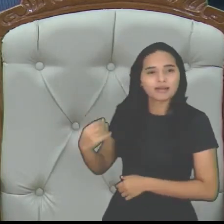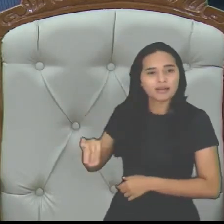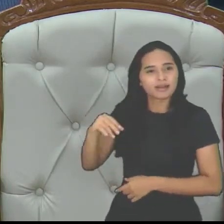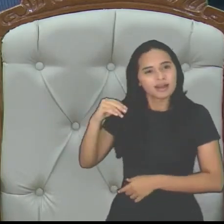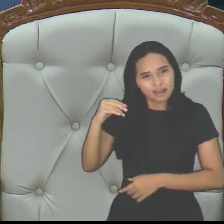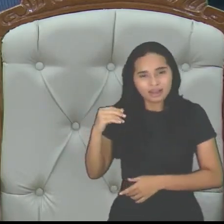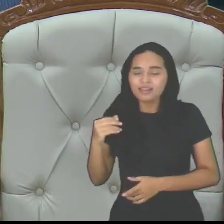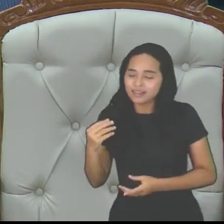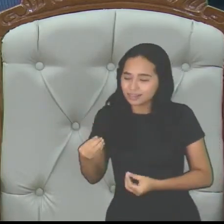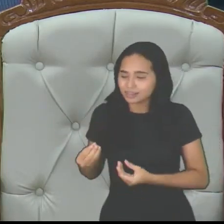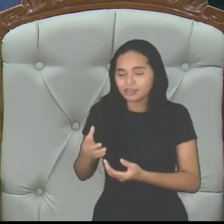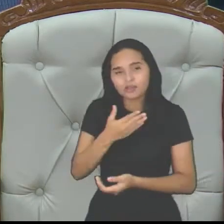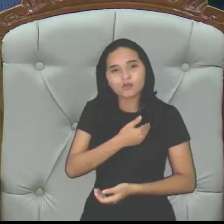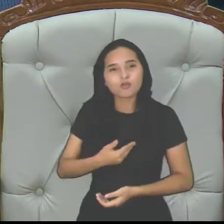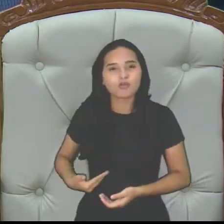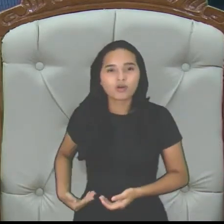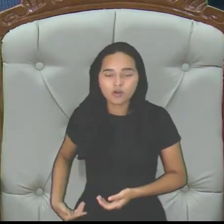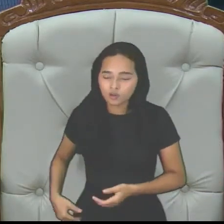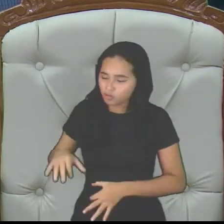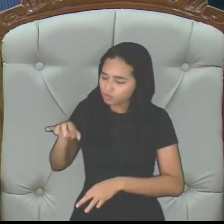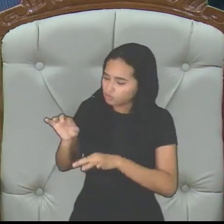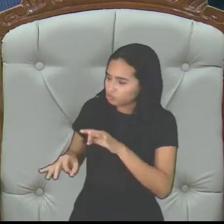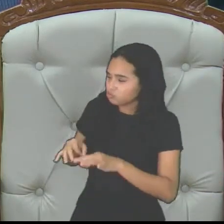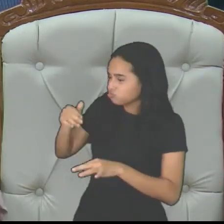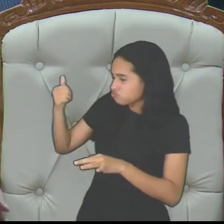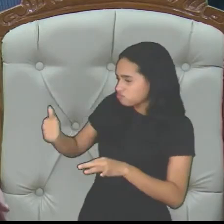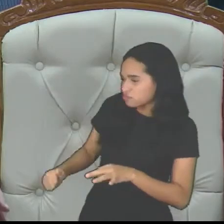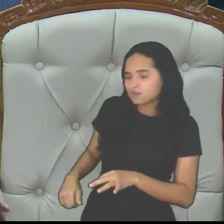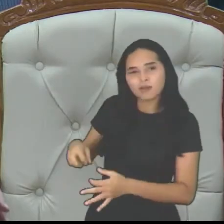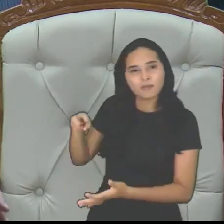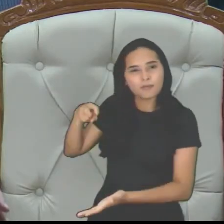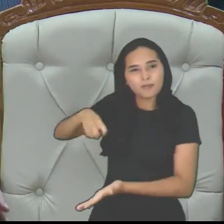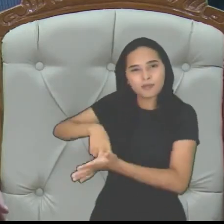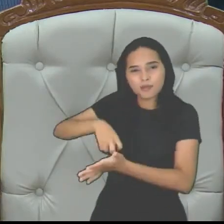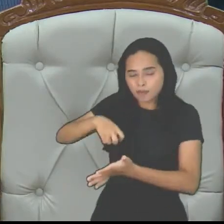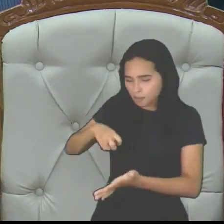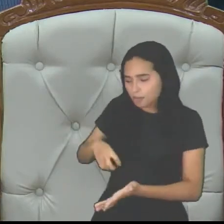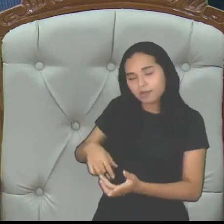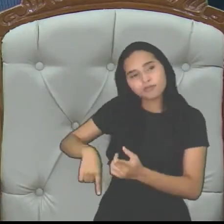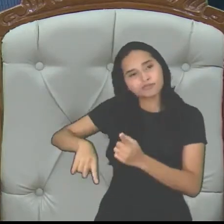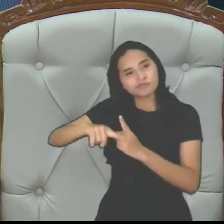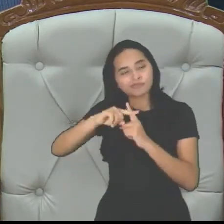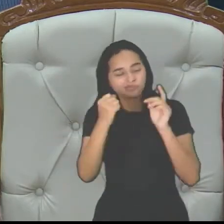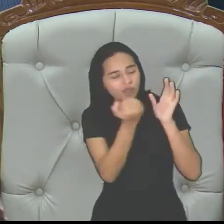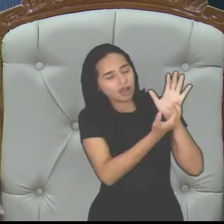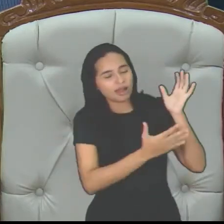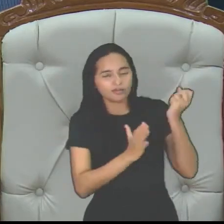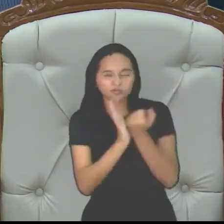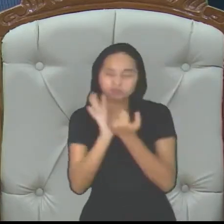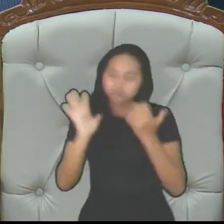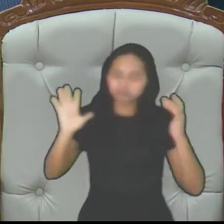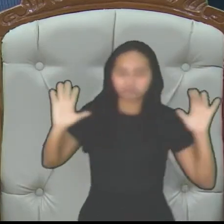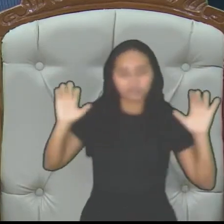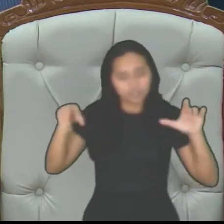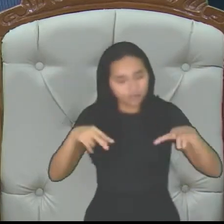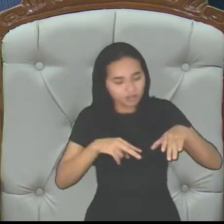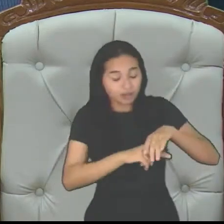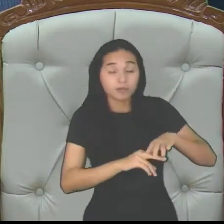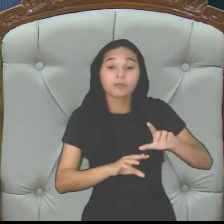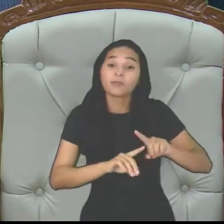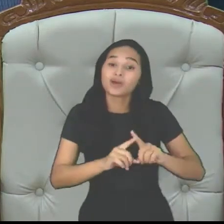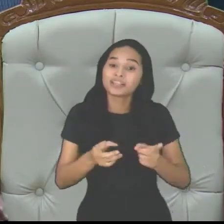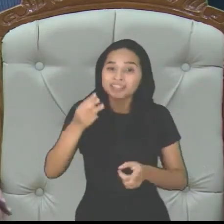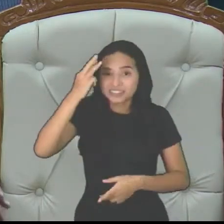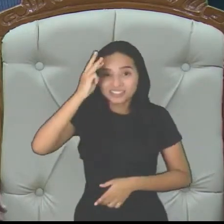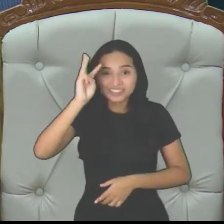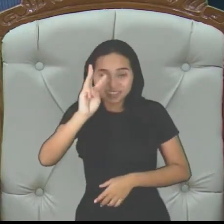ao governador, foi julgado, condenado, foi crucificado, sepultado, mas o terceiro dia